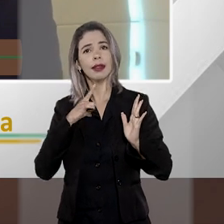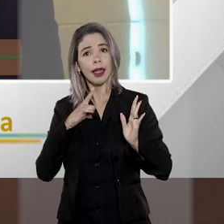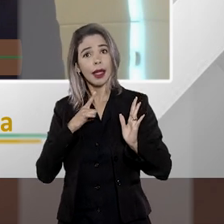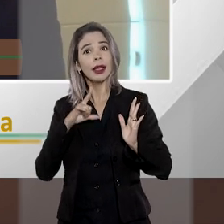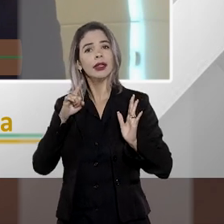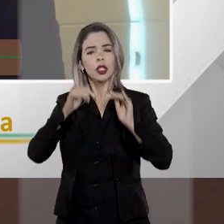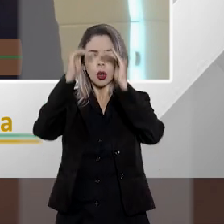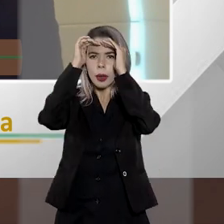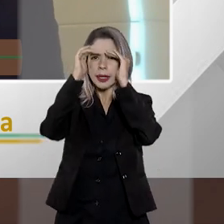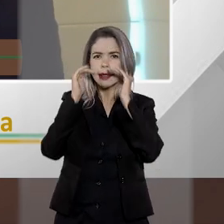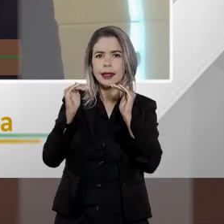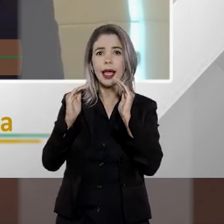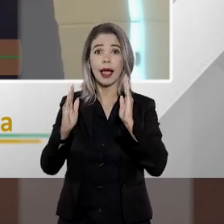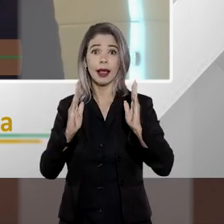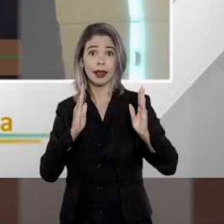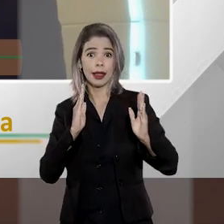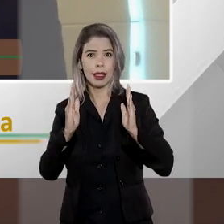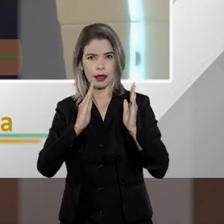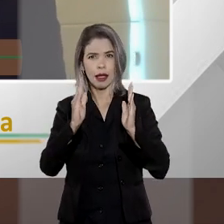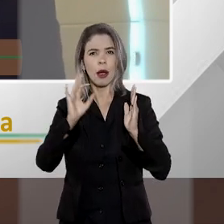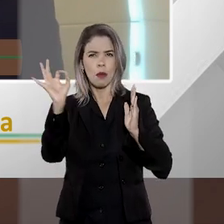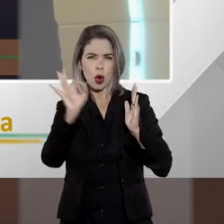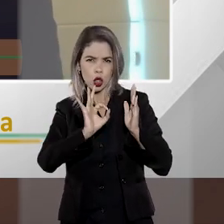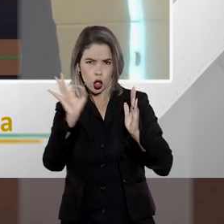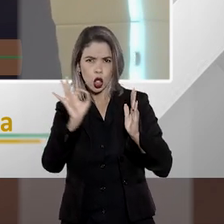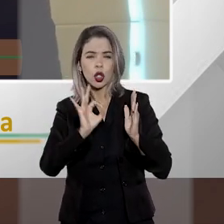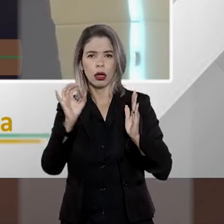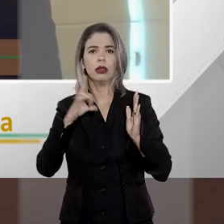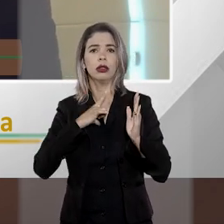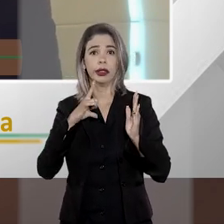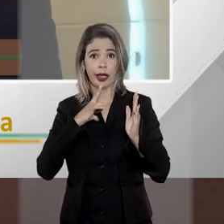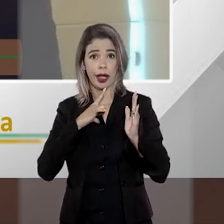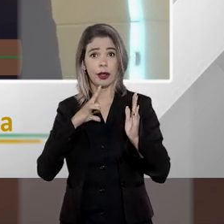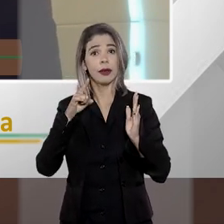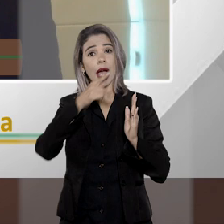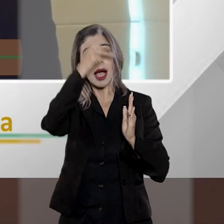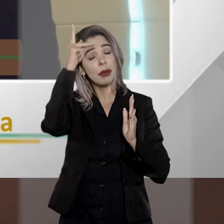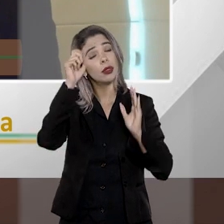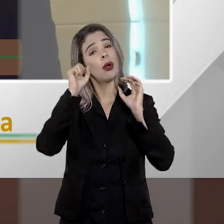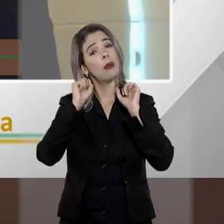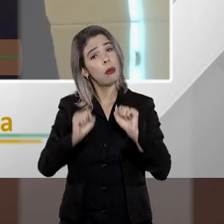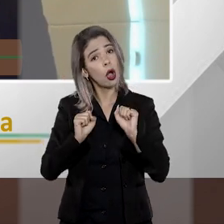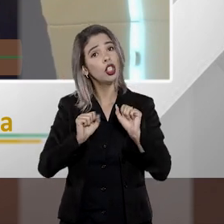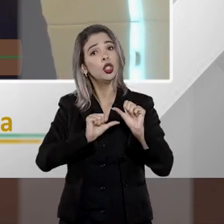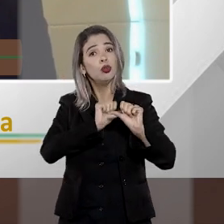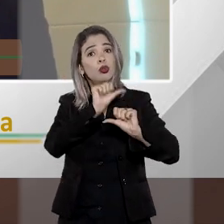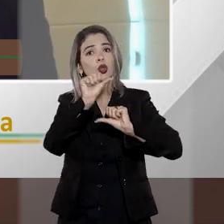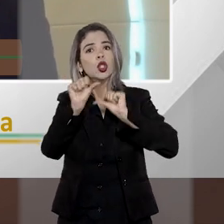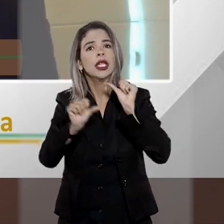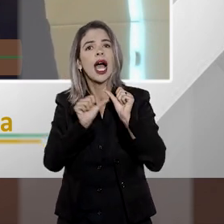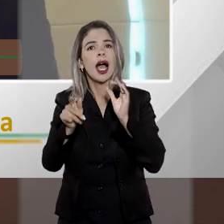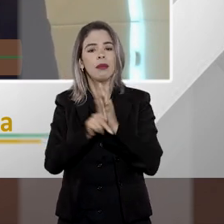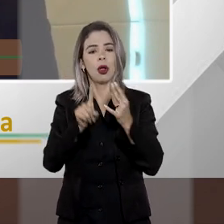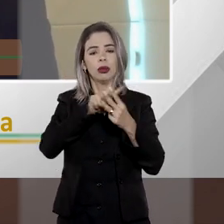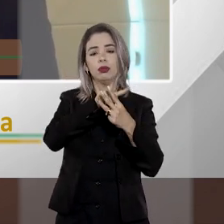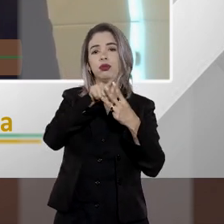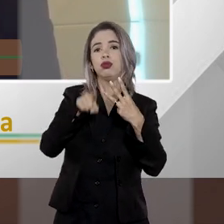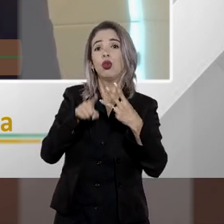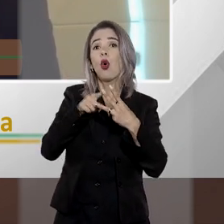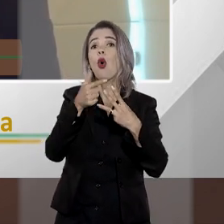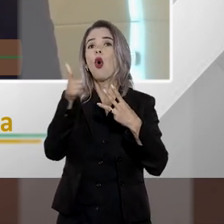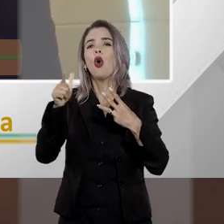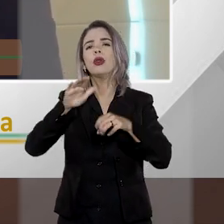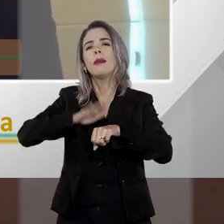e o cumprimento de um determinado percentual, que é o chamado critério objetivo, essa pessoa possa trafegar por